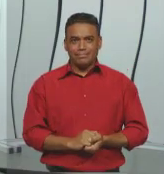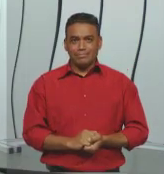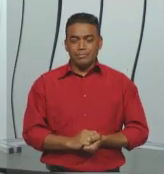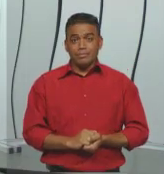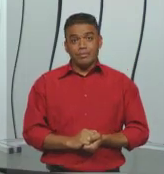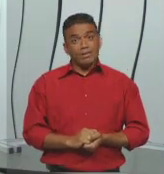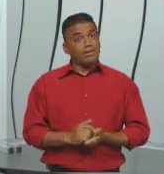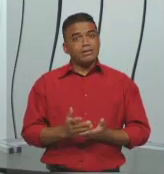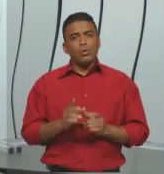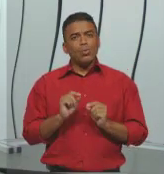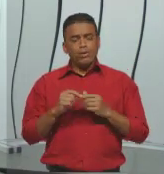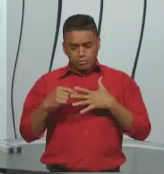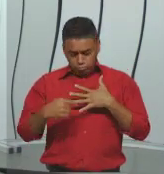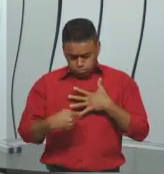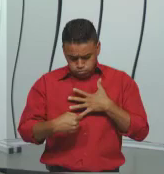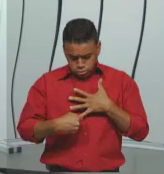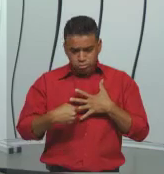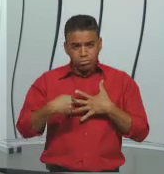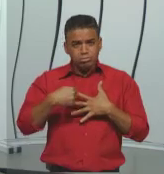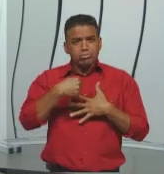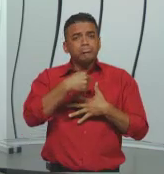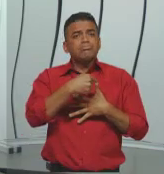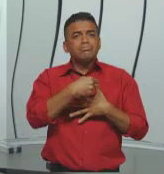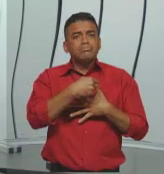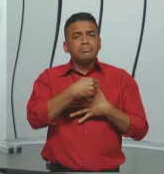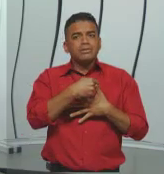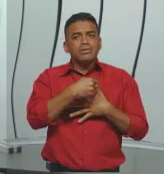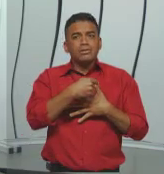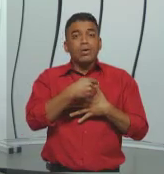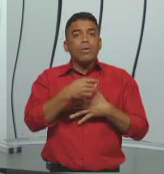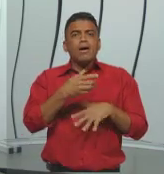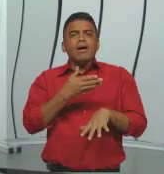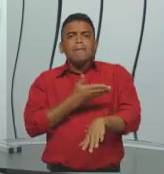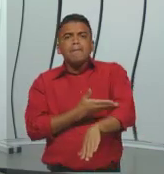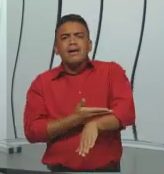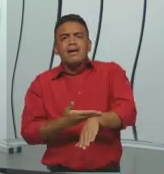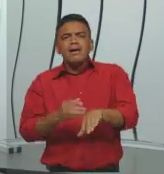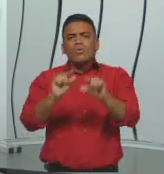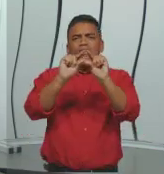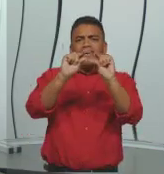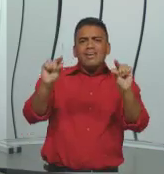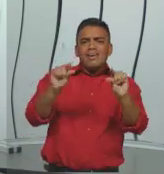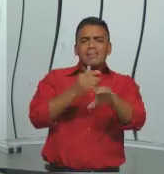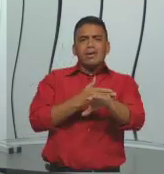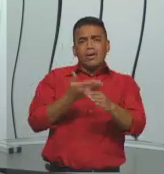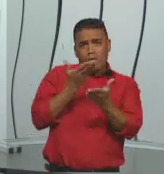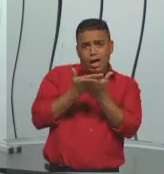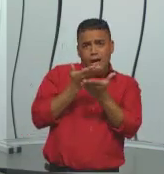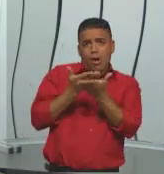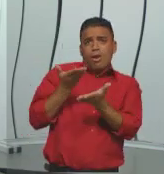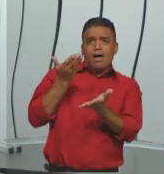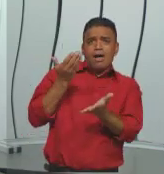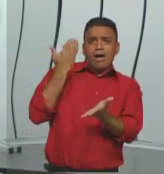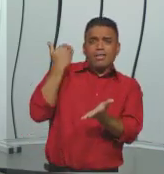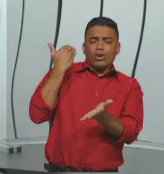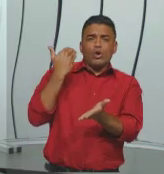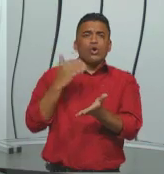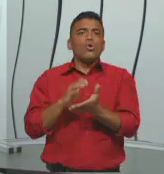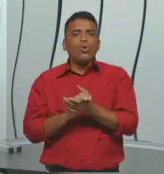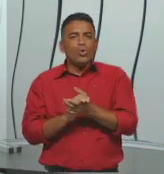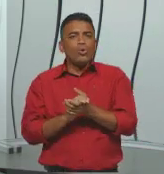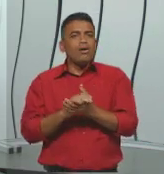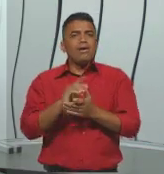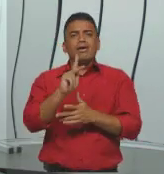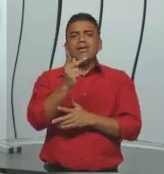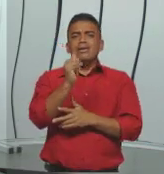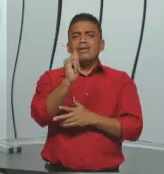Os componentes do sistema endócrino. Destaquei de branco aqui o que nós falamos na aula anterior. Nós falamos do hipotálamo, nós